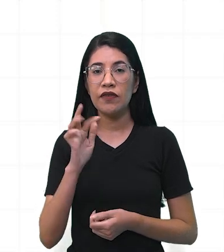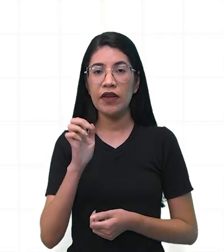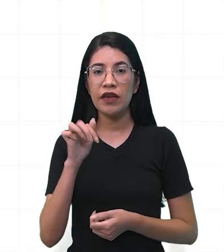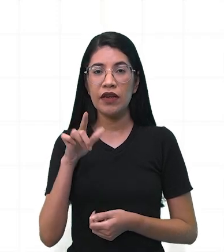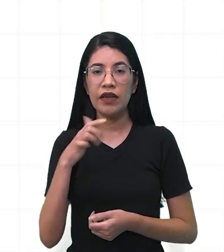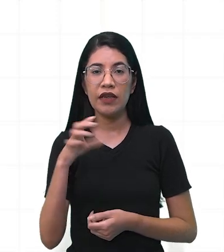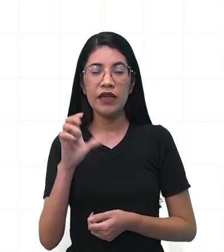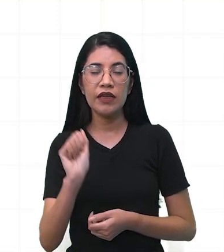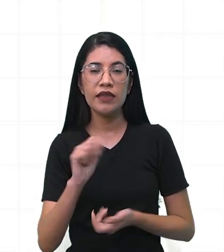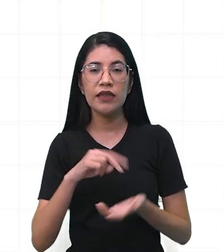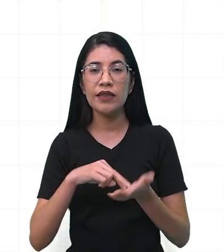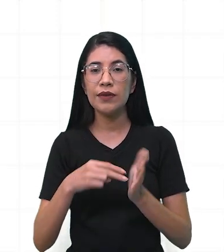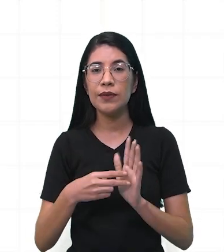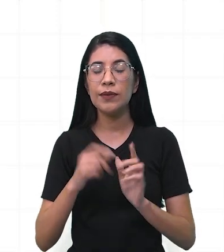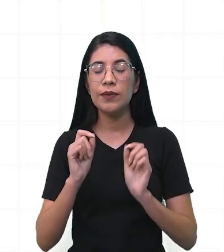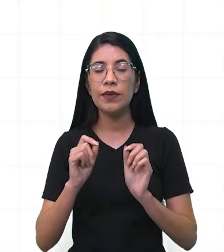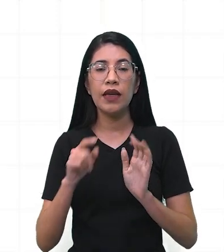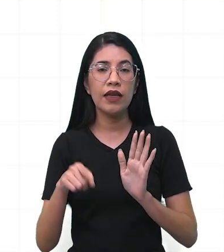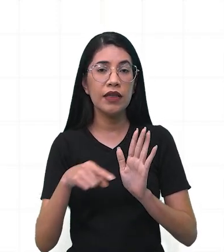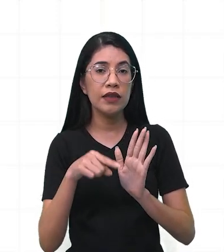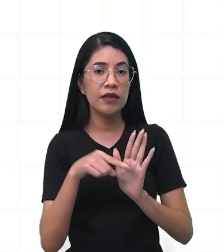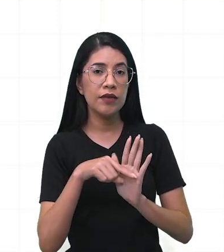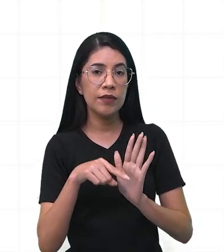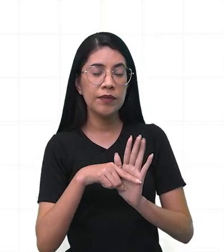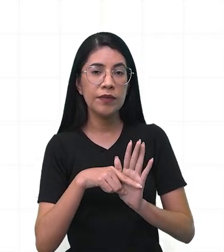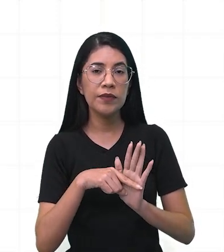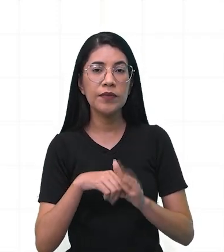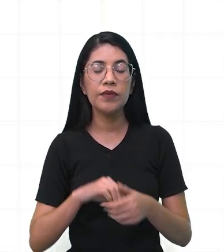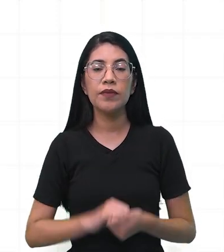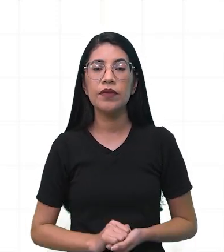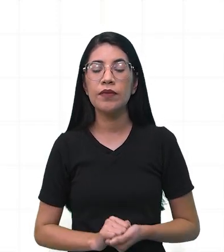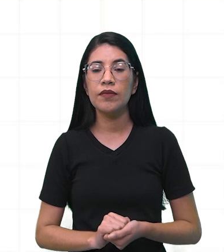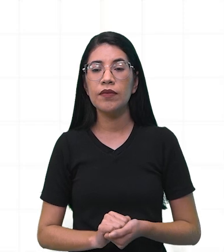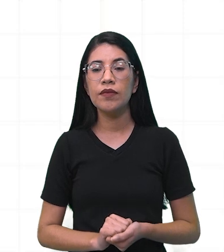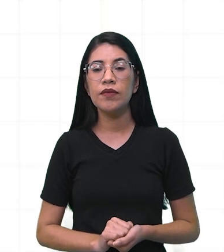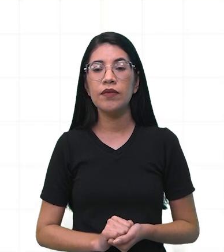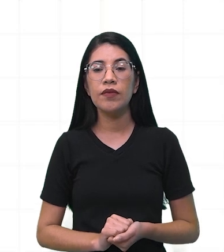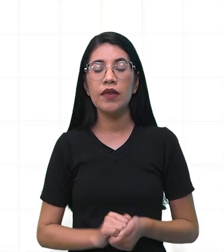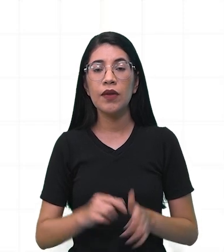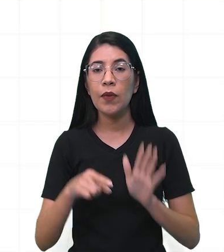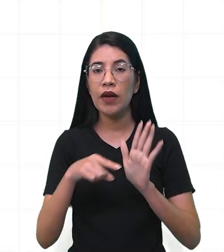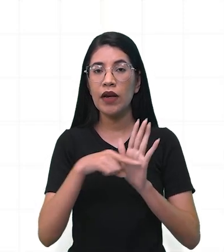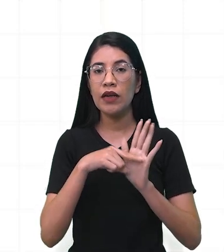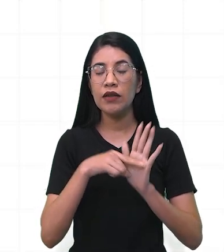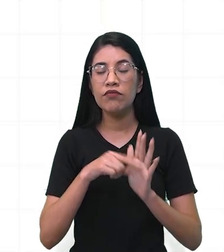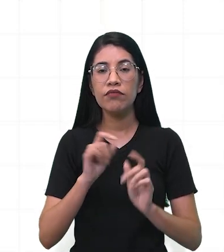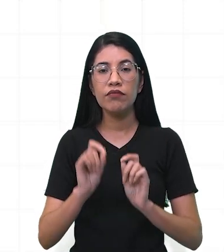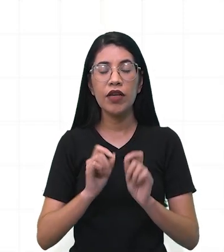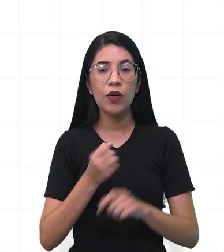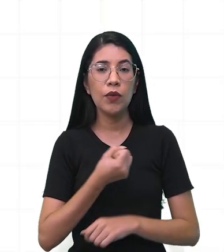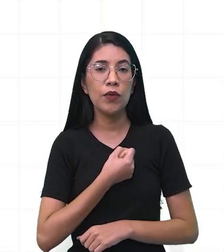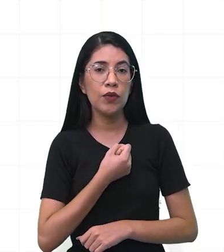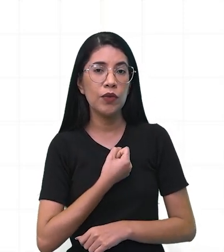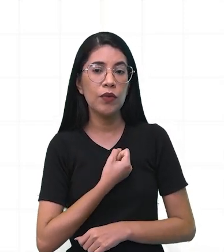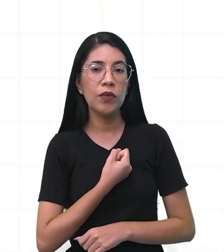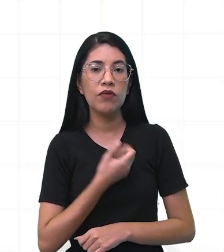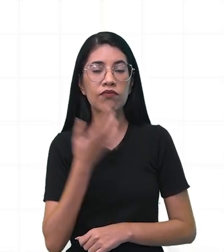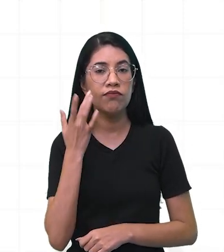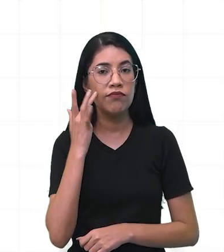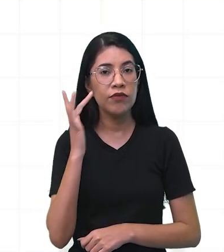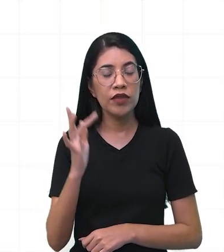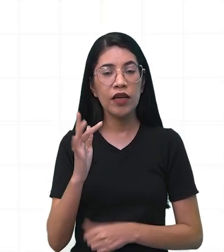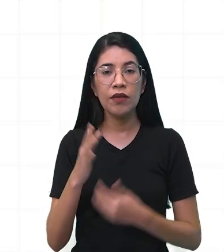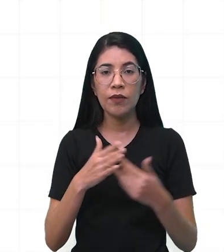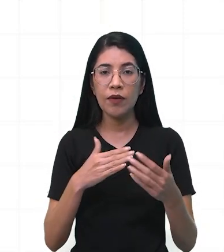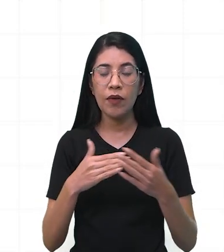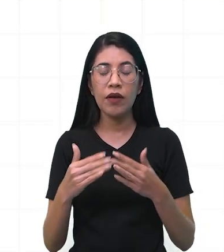diferença na matemática, é a subtração. Então, é a diferença entre um número, que número é esse? Não sei,